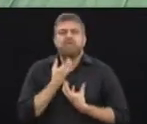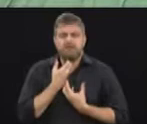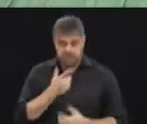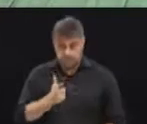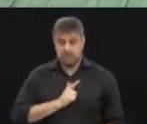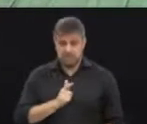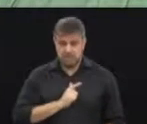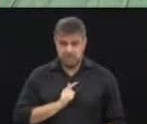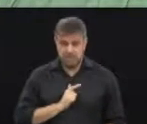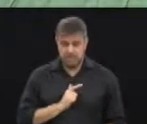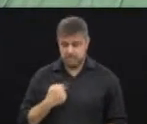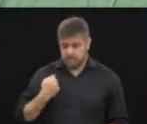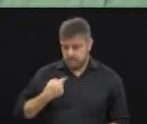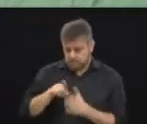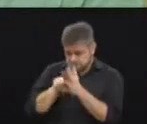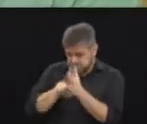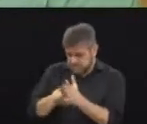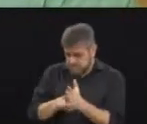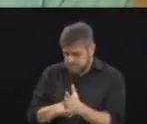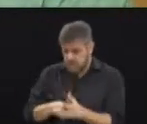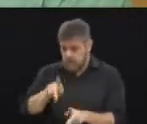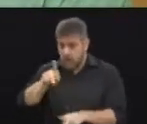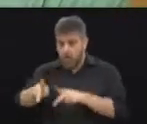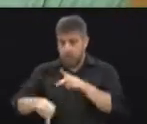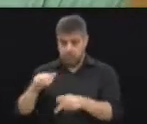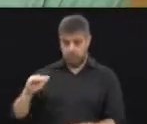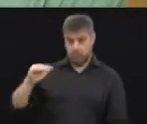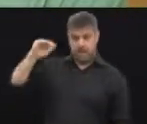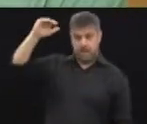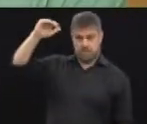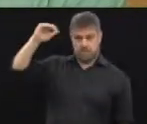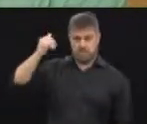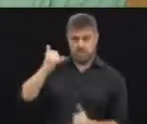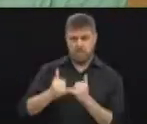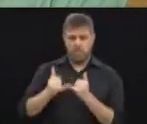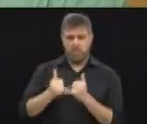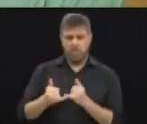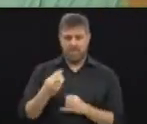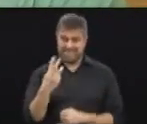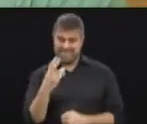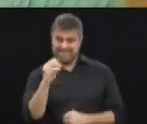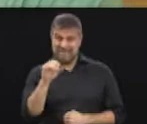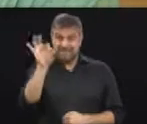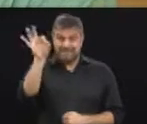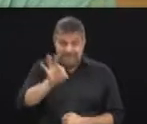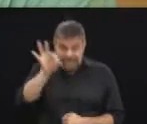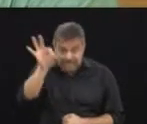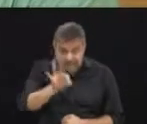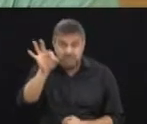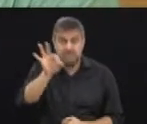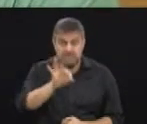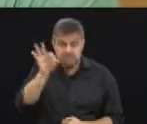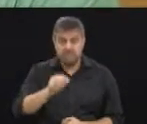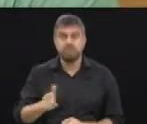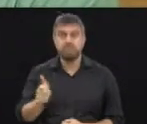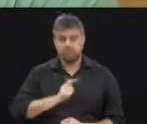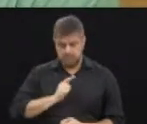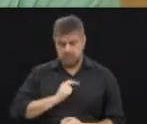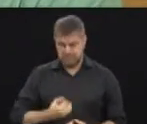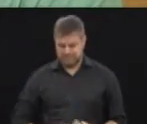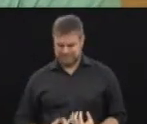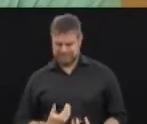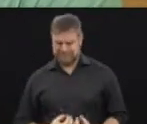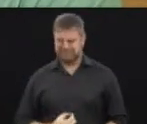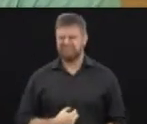de refluxo gastroesofágico. Se nós formos considerar só a população adulta, quase de 25% a 30% da